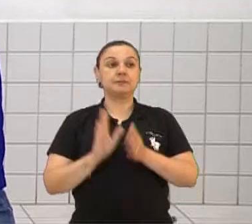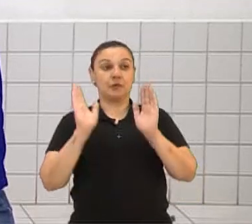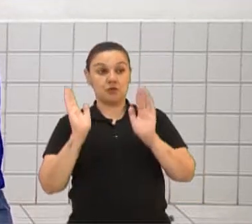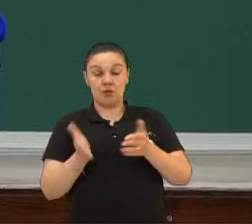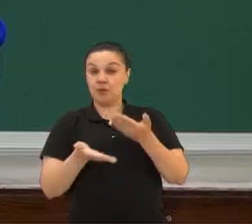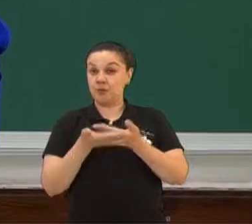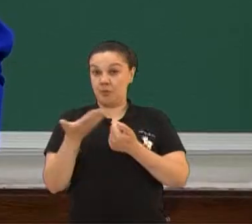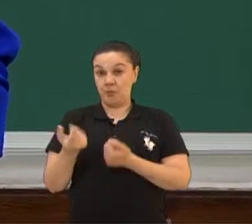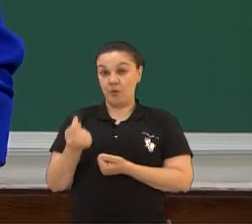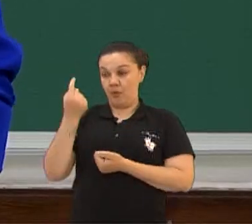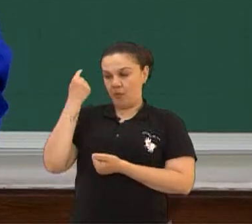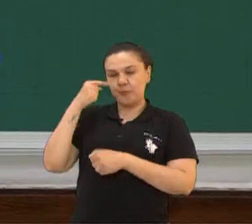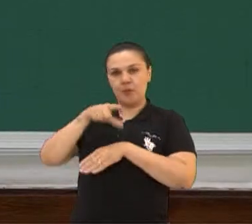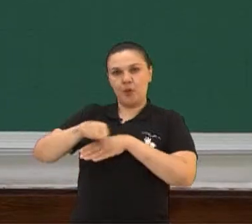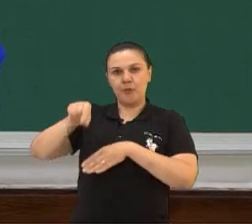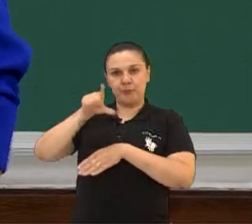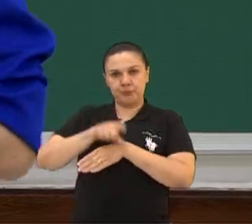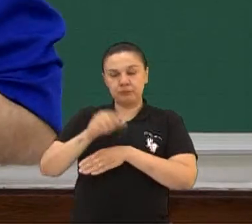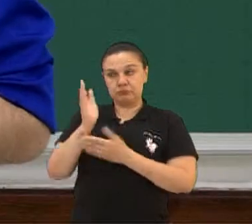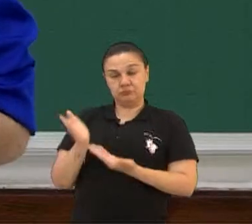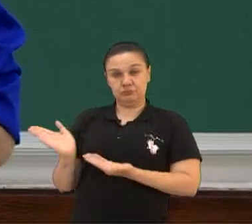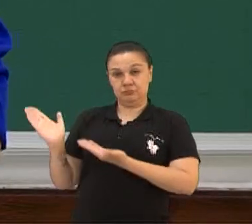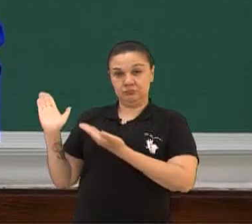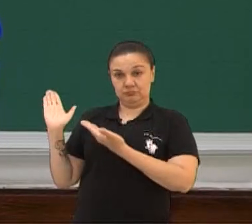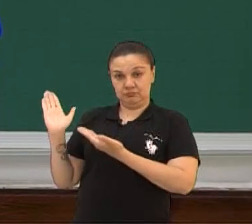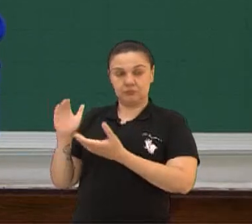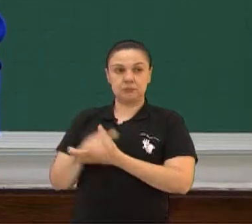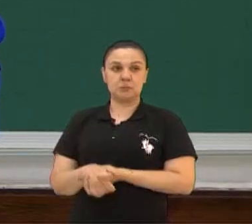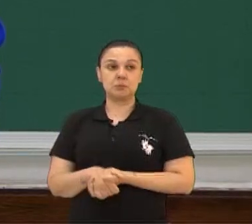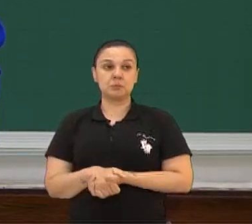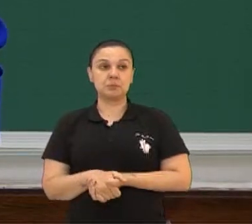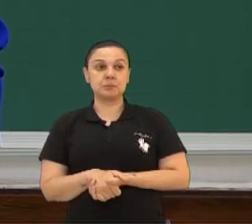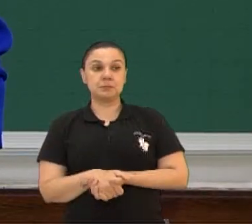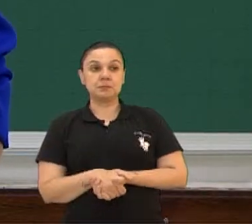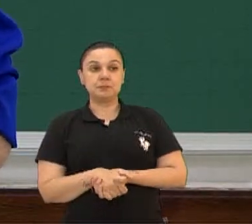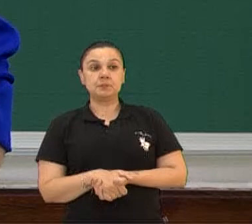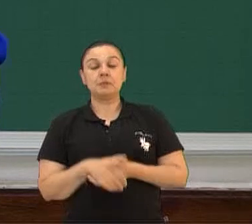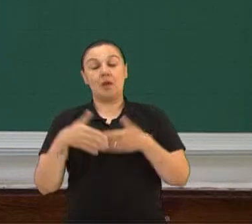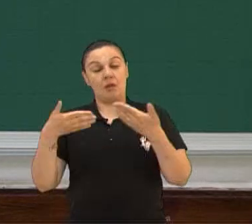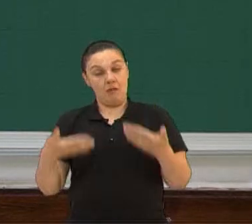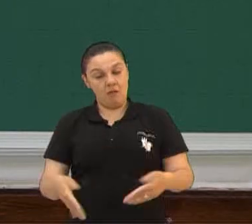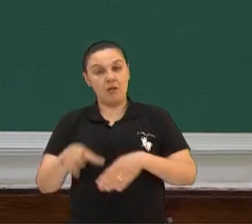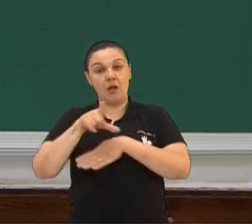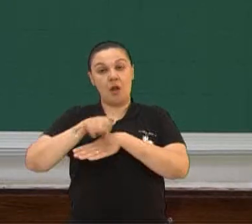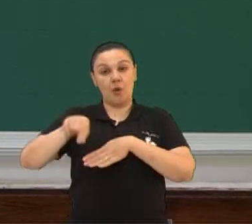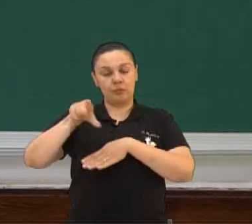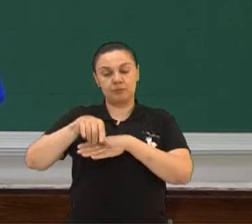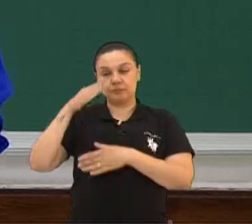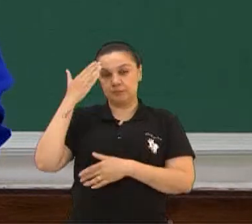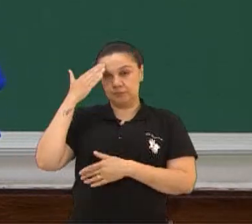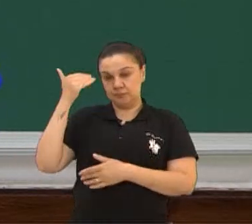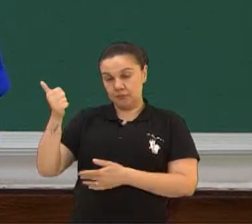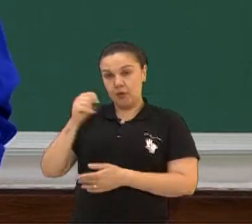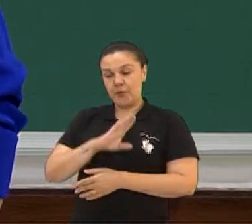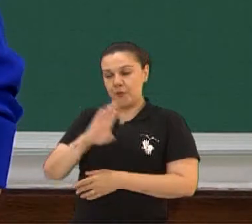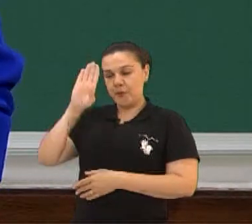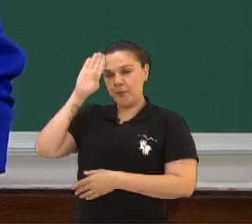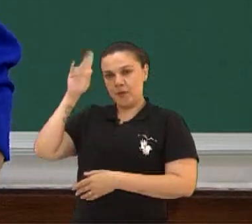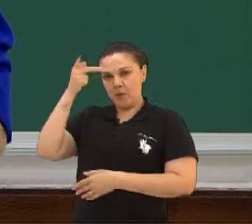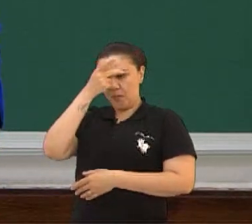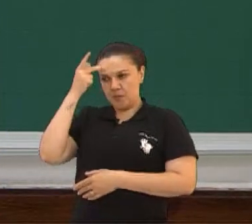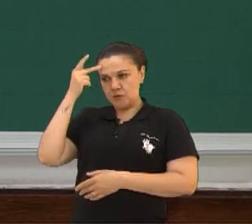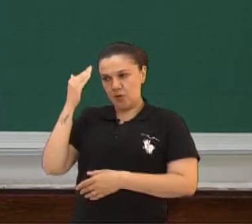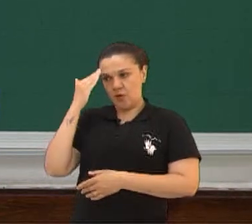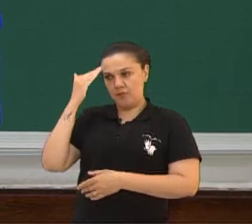já falamos aí em algumas aulas, e o Erich Fromm, também é um autor bastante famoso aqui. Então, os principais nomes